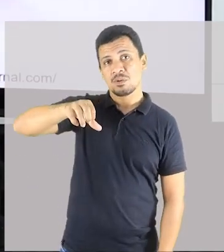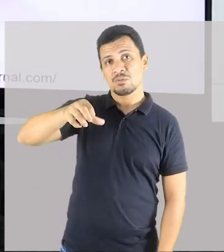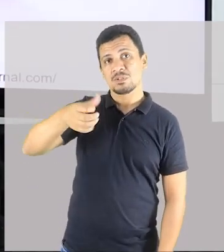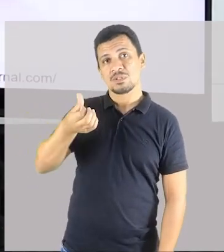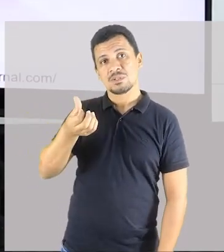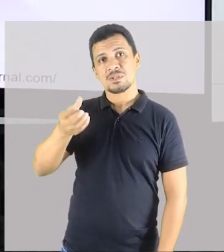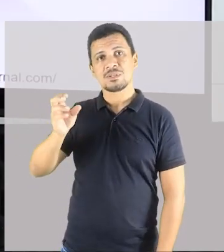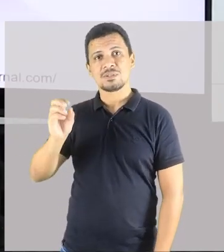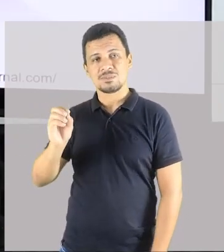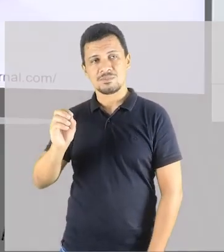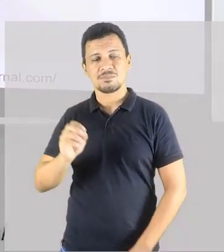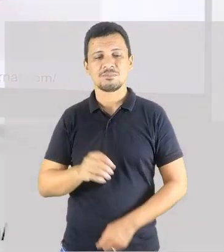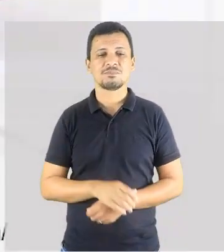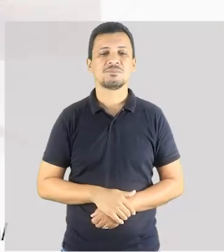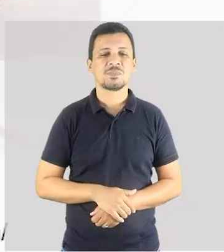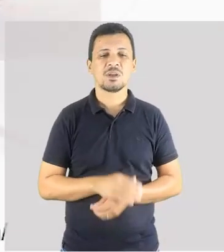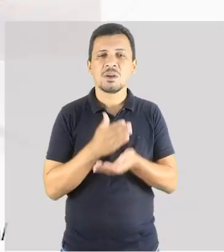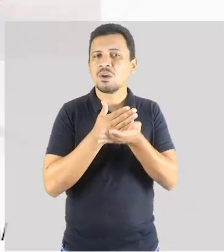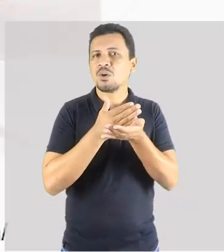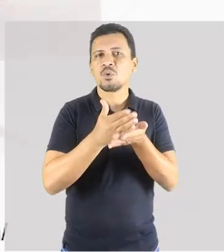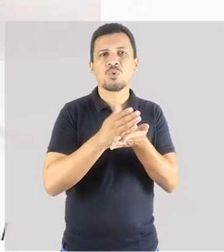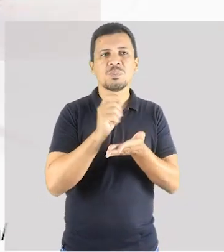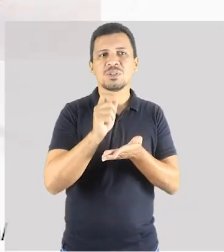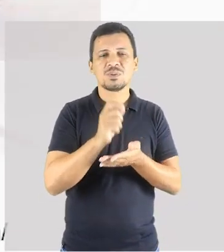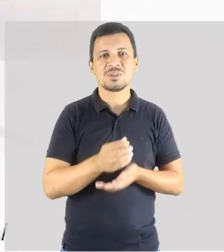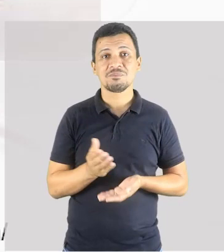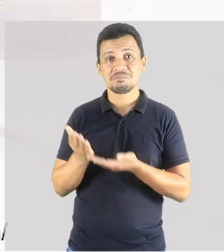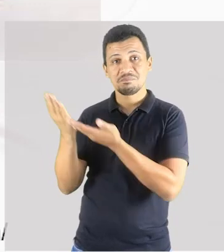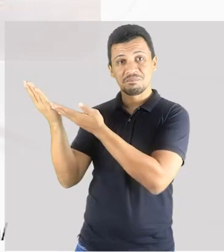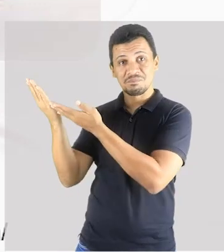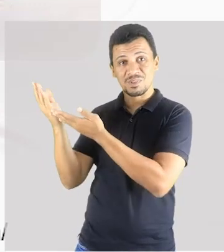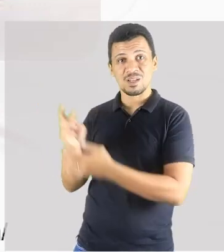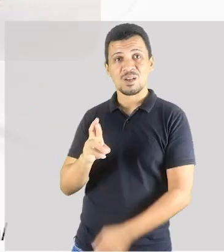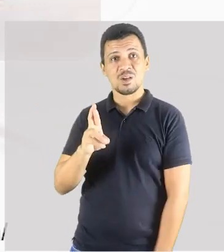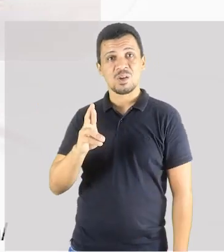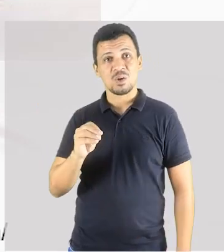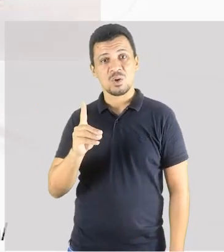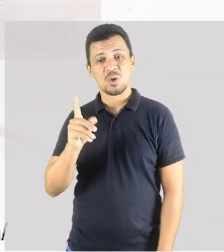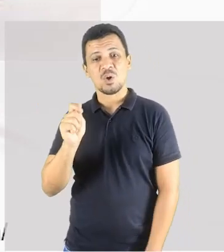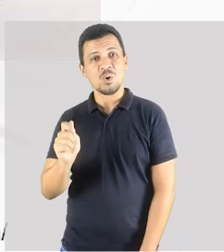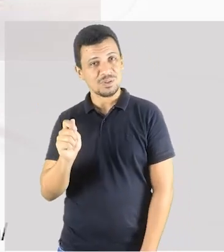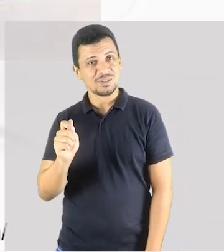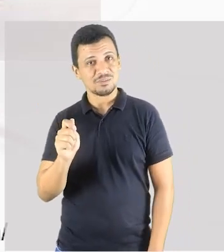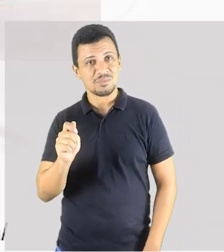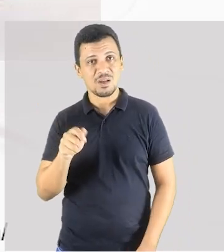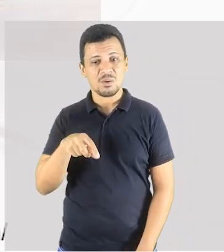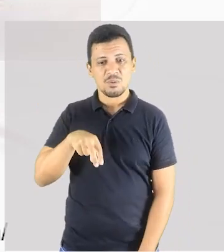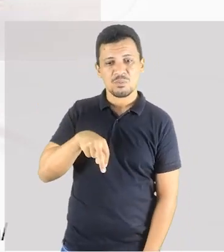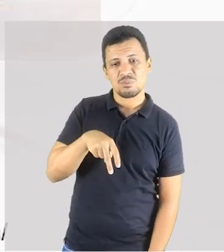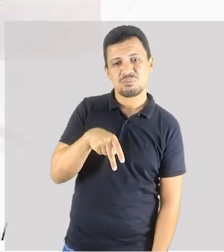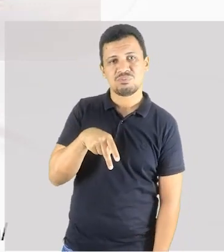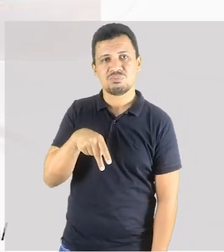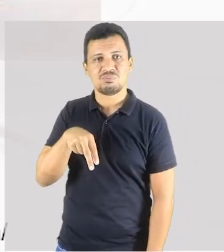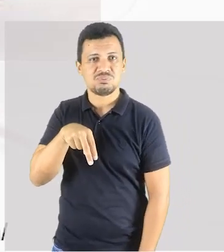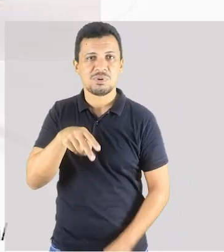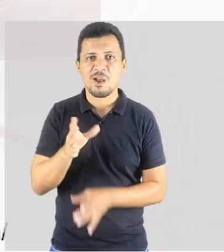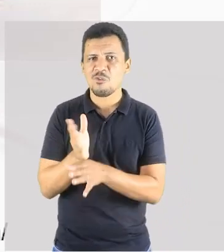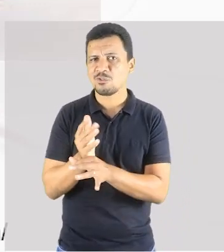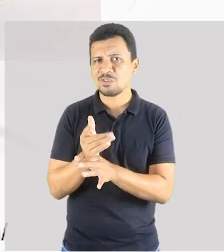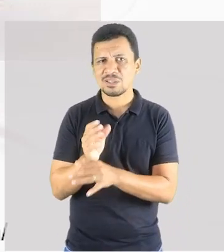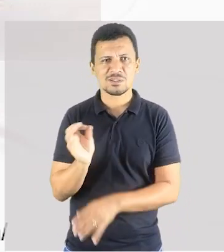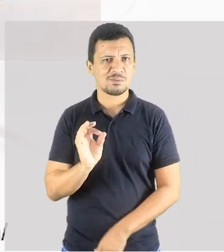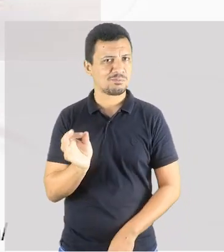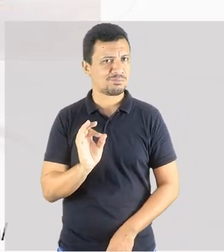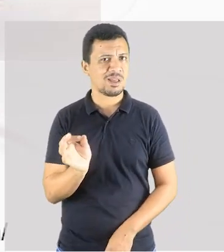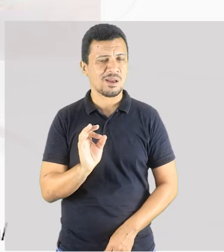E aí no primórdio era o que? As rodas dos patins, elas não eram tão flexíveis.